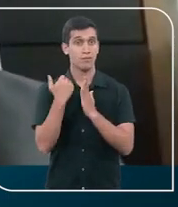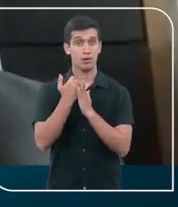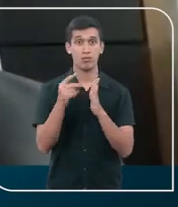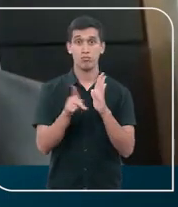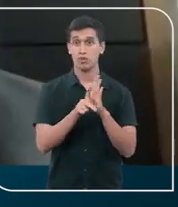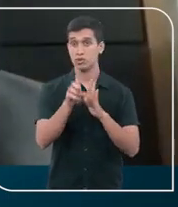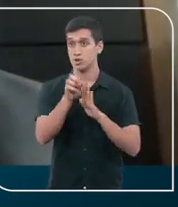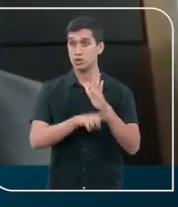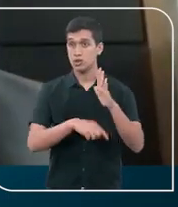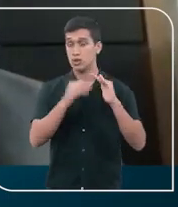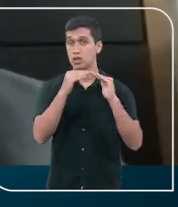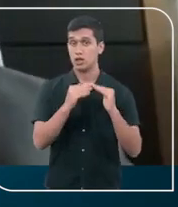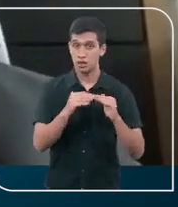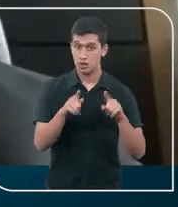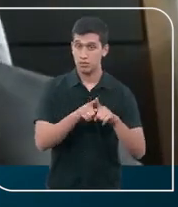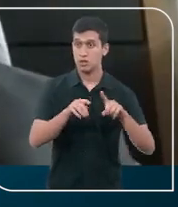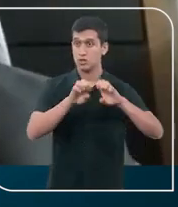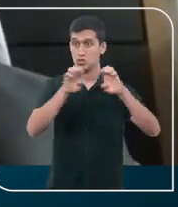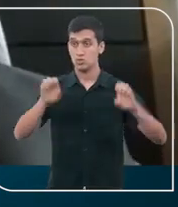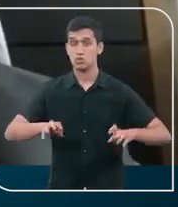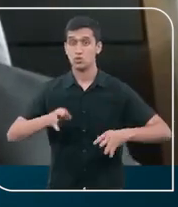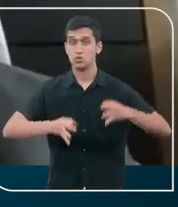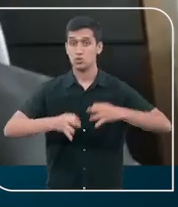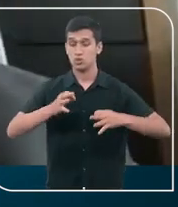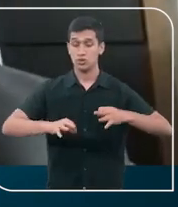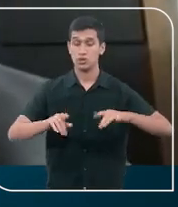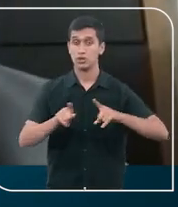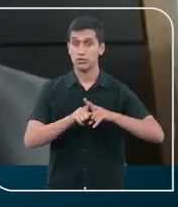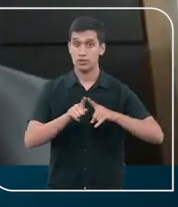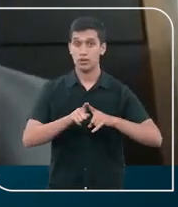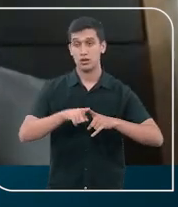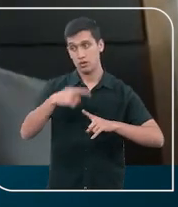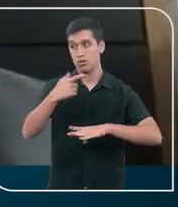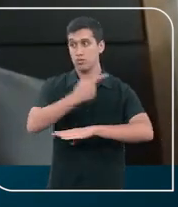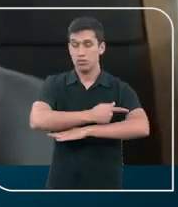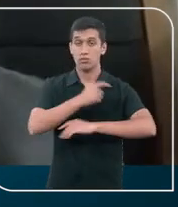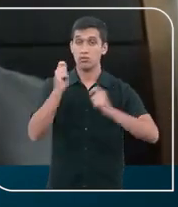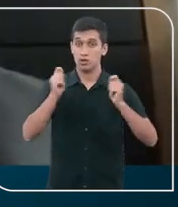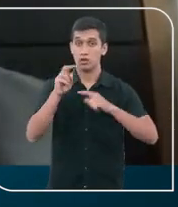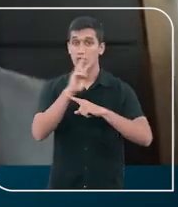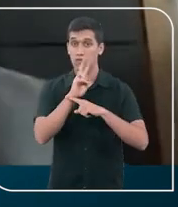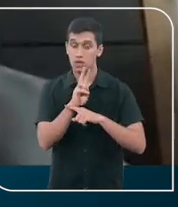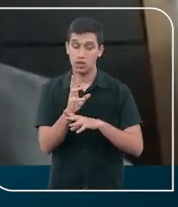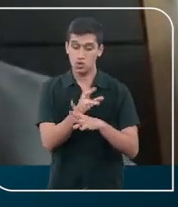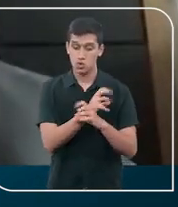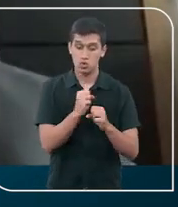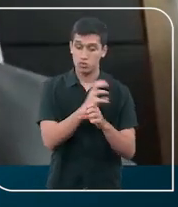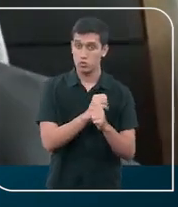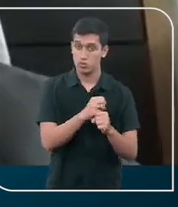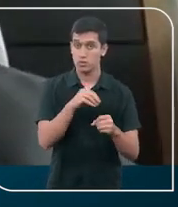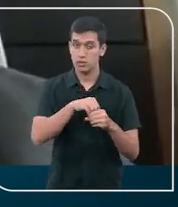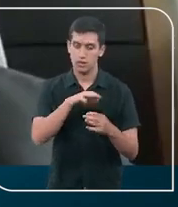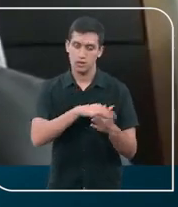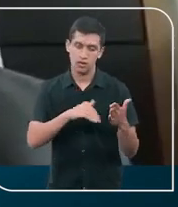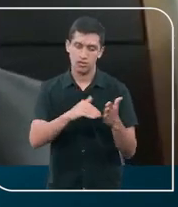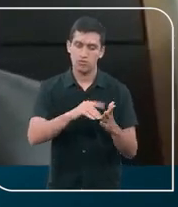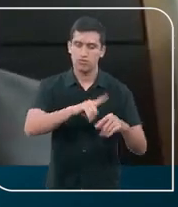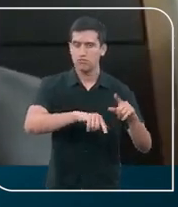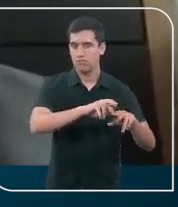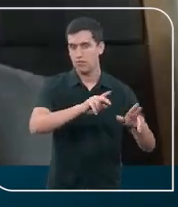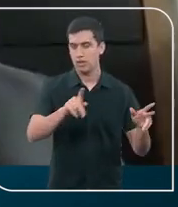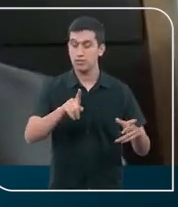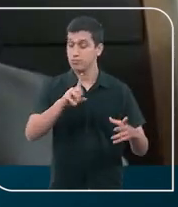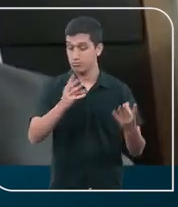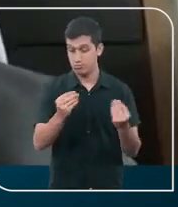para além da sua estrutura jurídica. O condomínio pode ter uma visão também contábil, dentro do seu aspecto patrimonial, que é muito